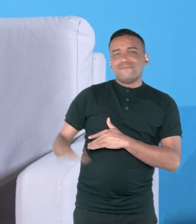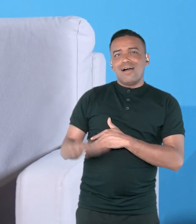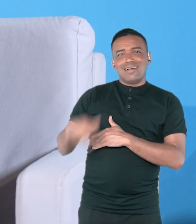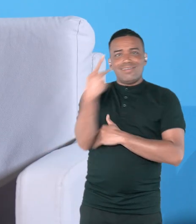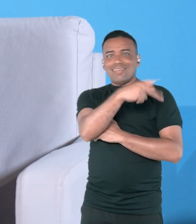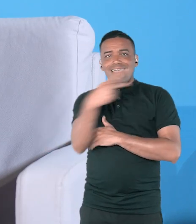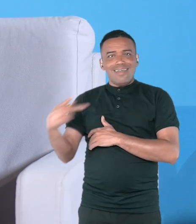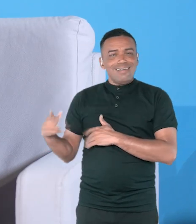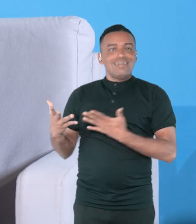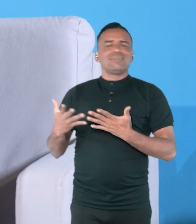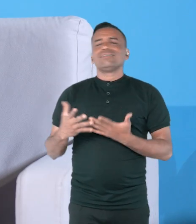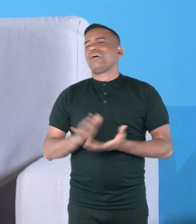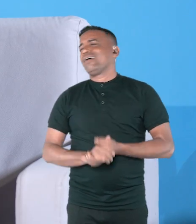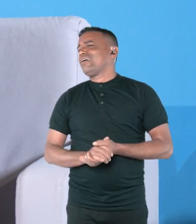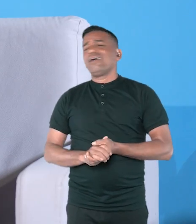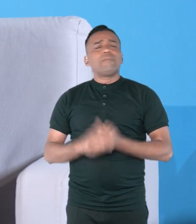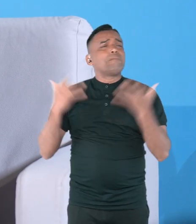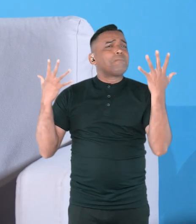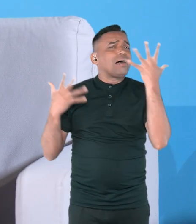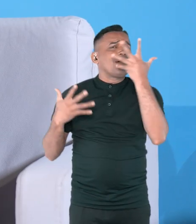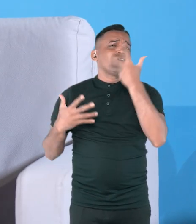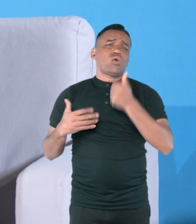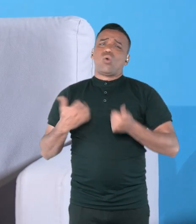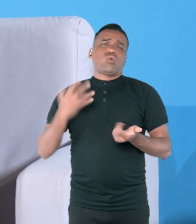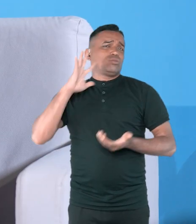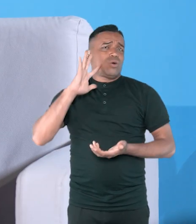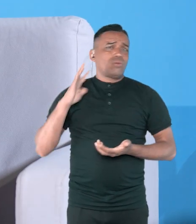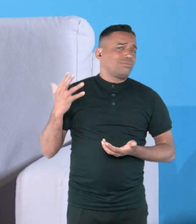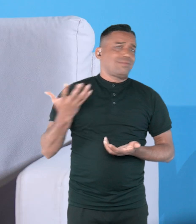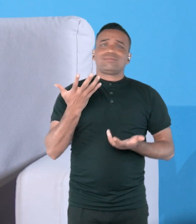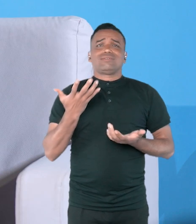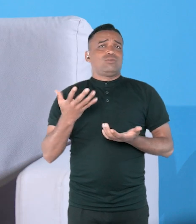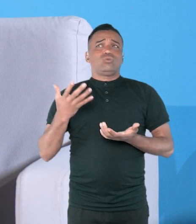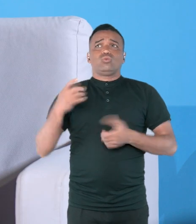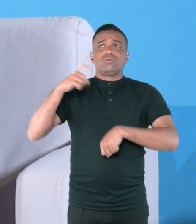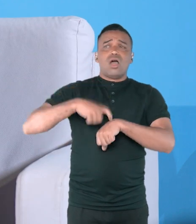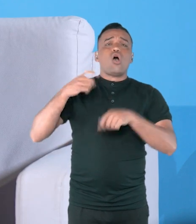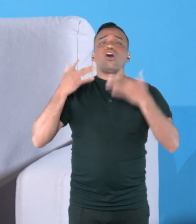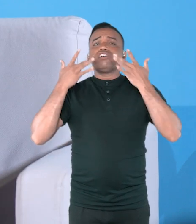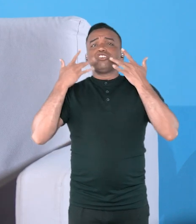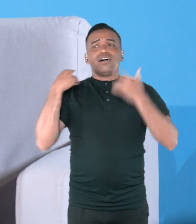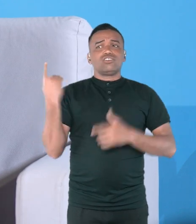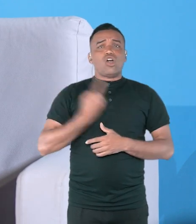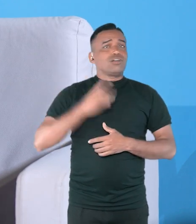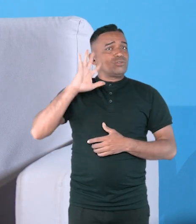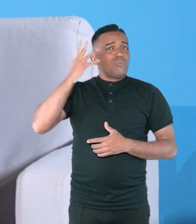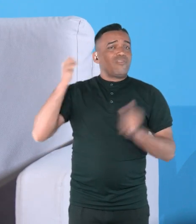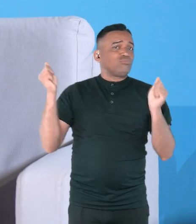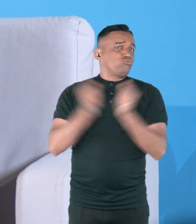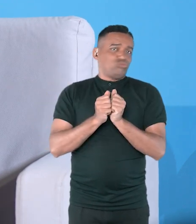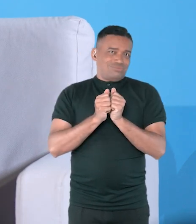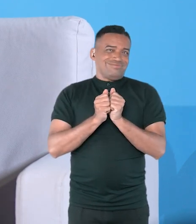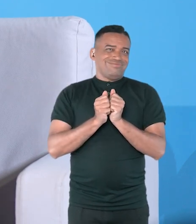que é fascinante o que tem acontecido com esse teatro que a gente resolveu